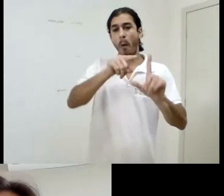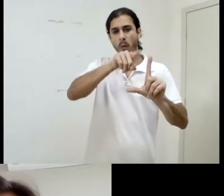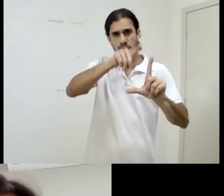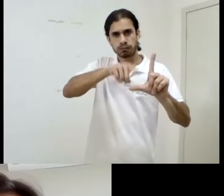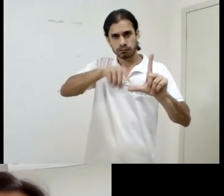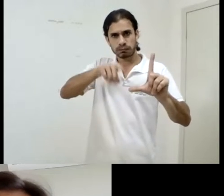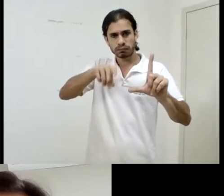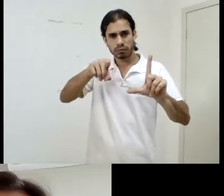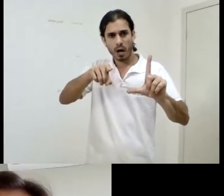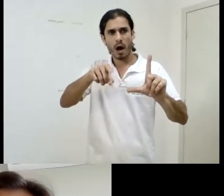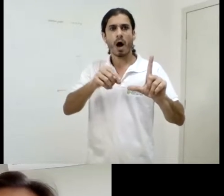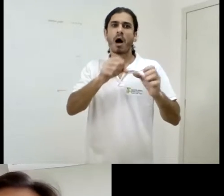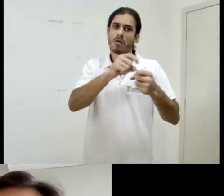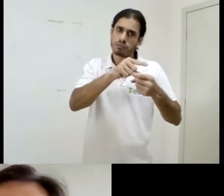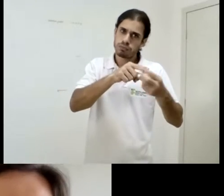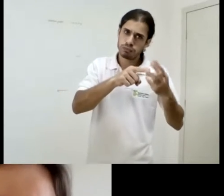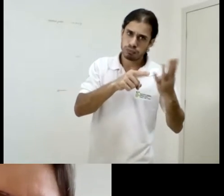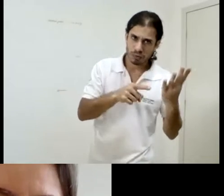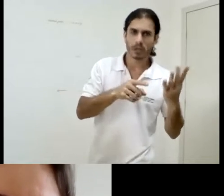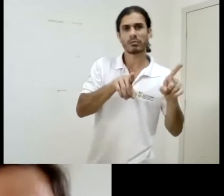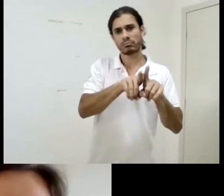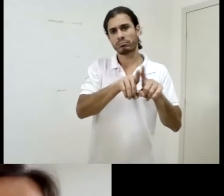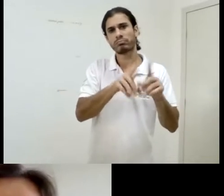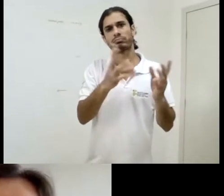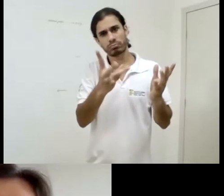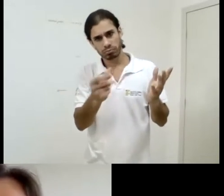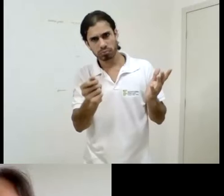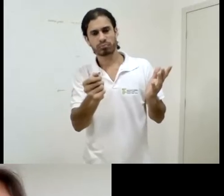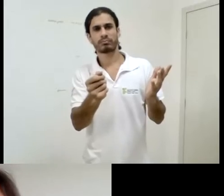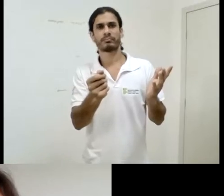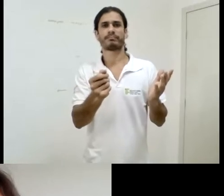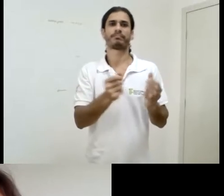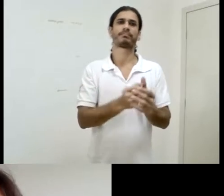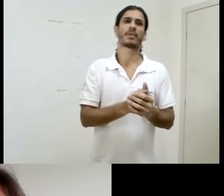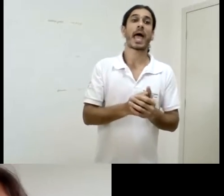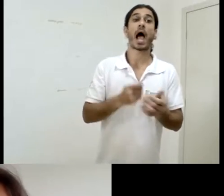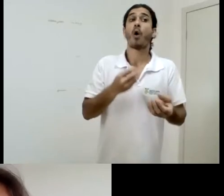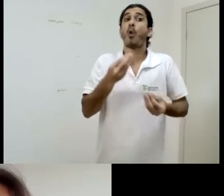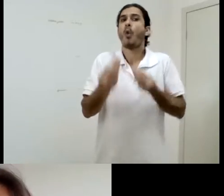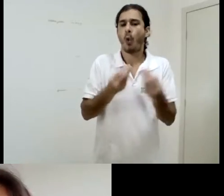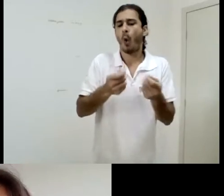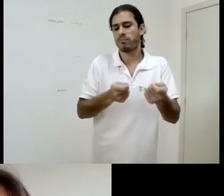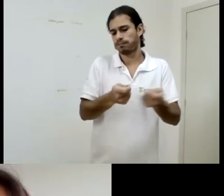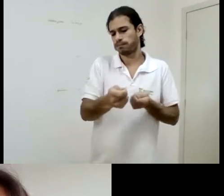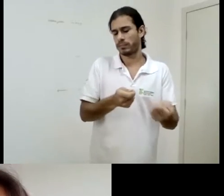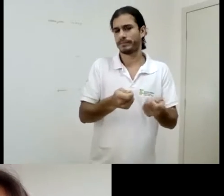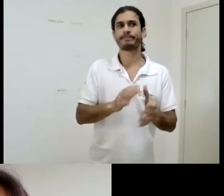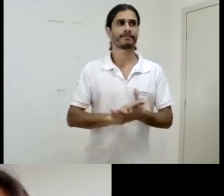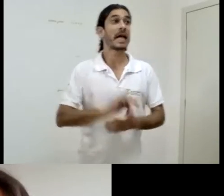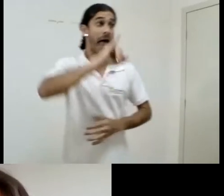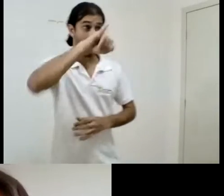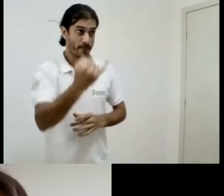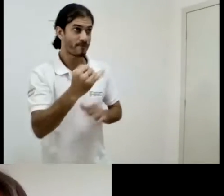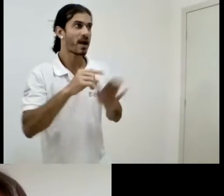Eu também aproveitando o gancho dessa pergunta, eu tenho uma... Eu tenho um pouco de dúvida nessa questão, né? Eu também